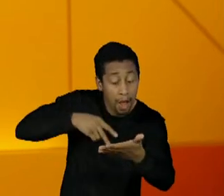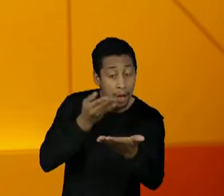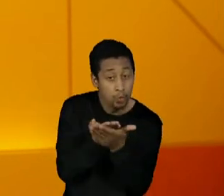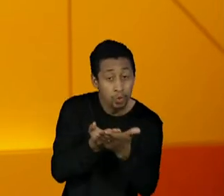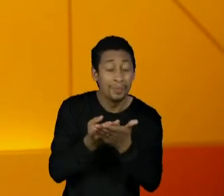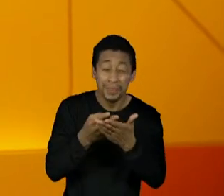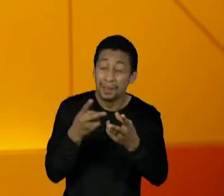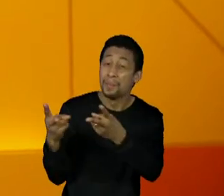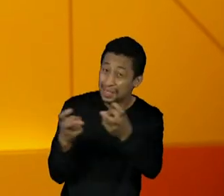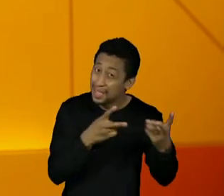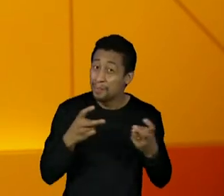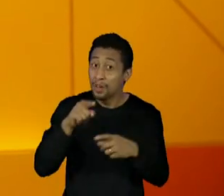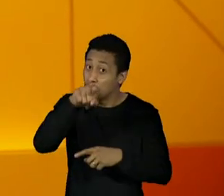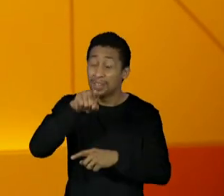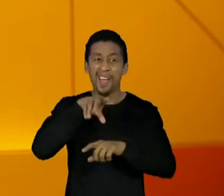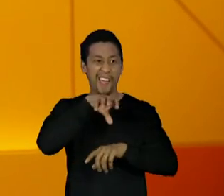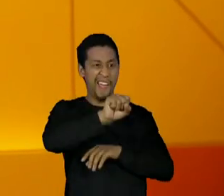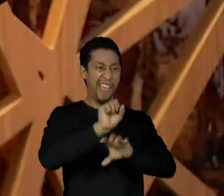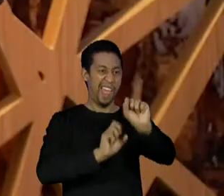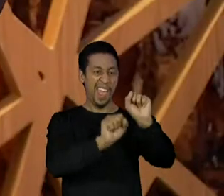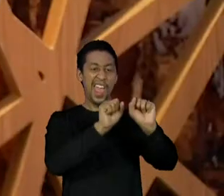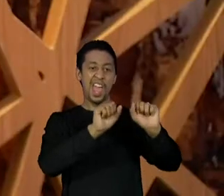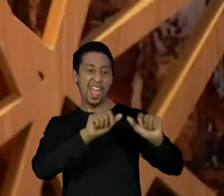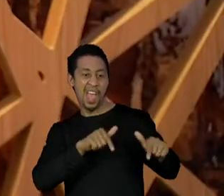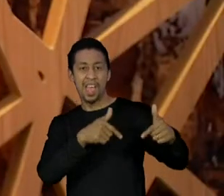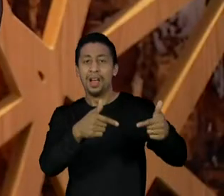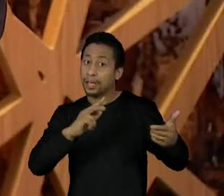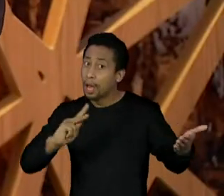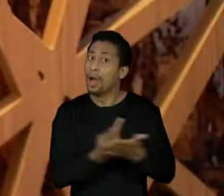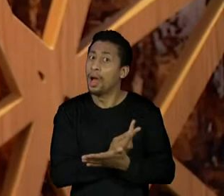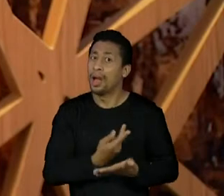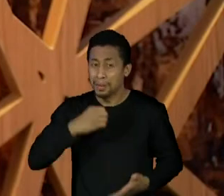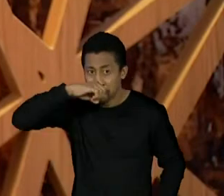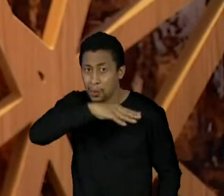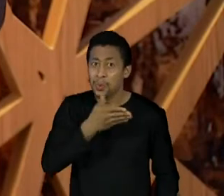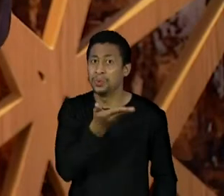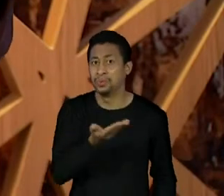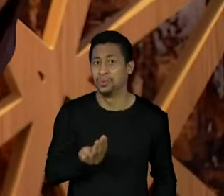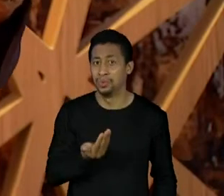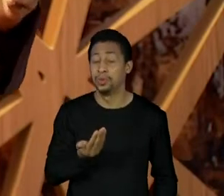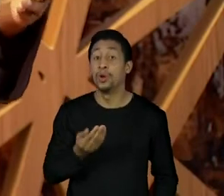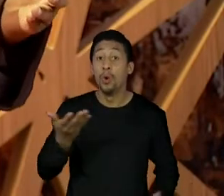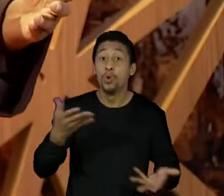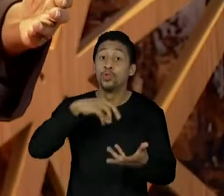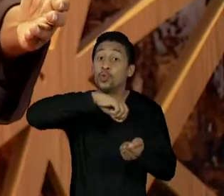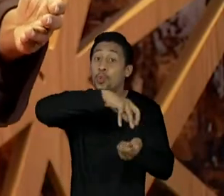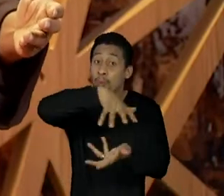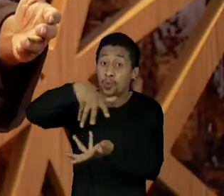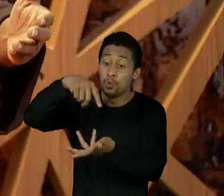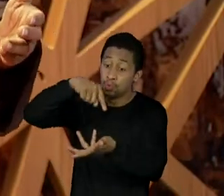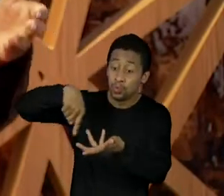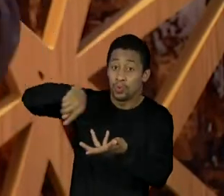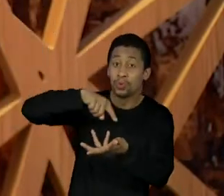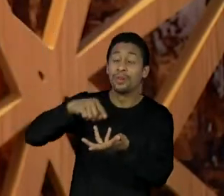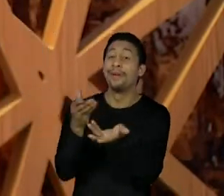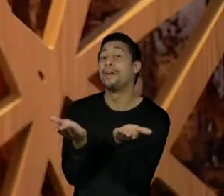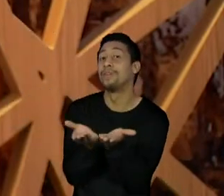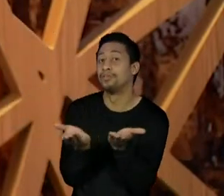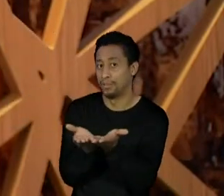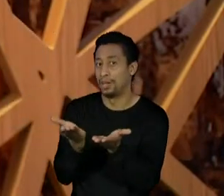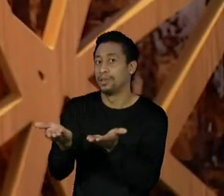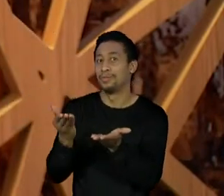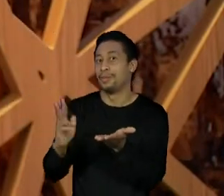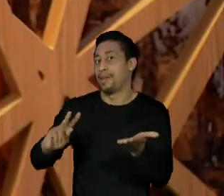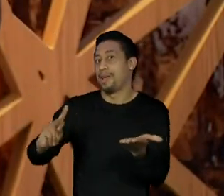vocês estão sendo agressivos, estão sendo usados. É o que acontece hoje com o mundo evangélico, que está